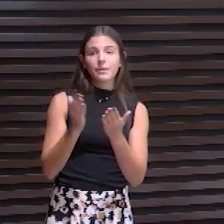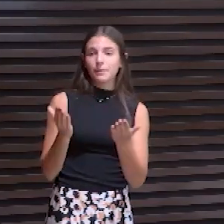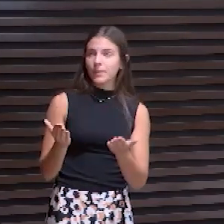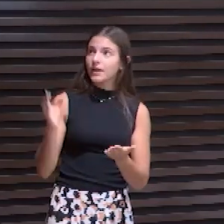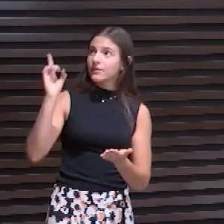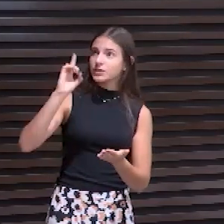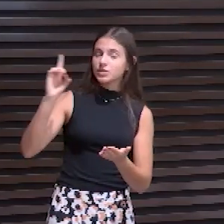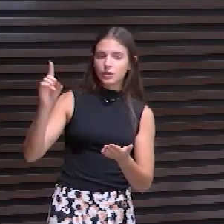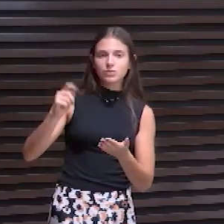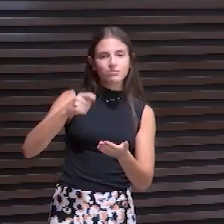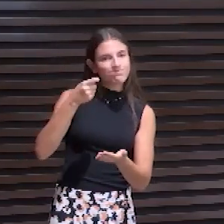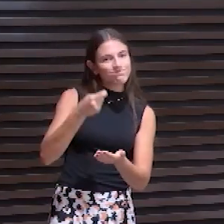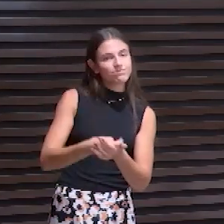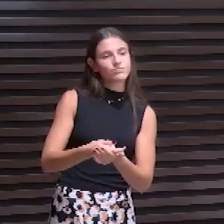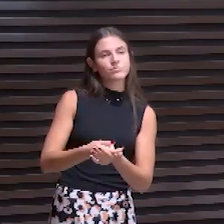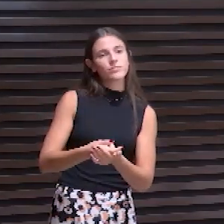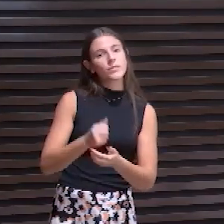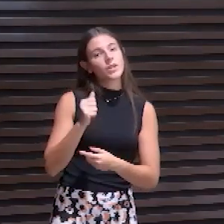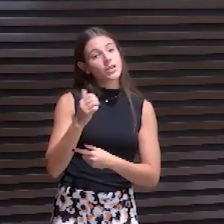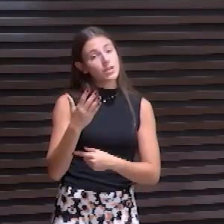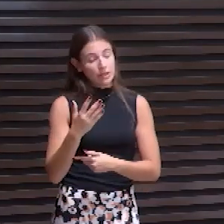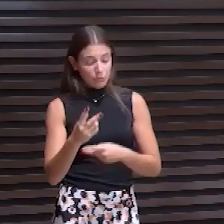Esses ouvintes ficaram chocados.